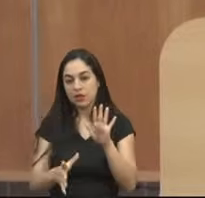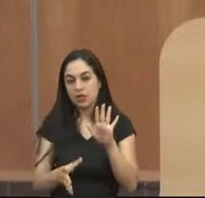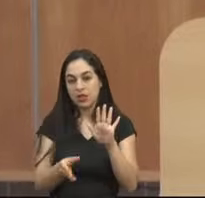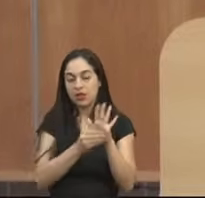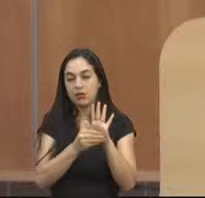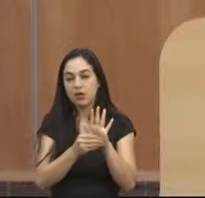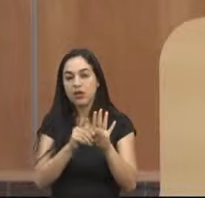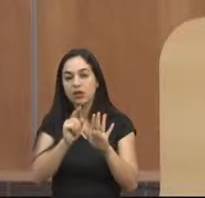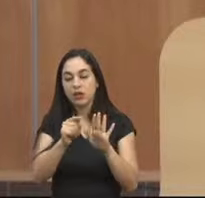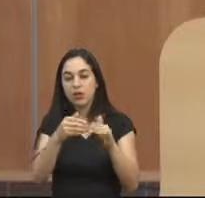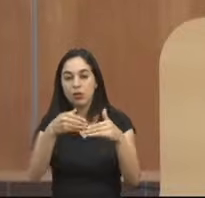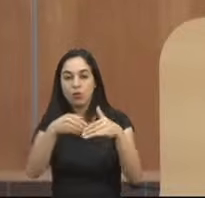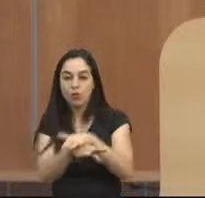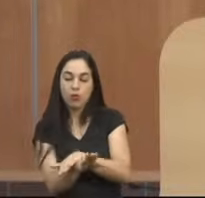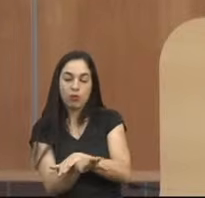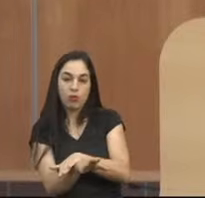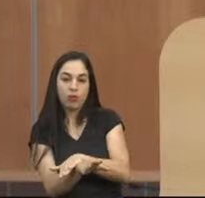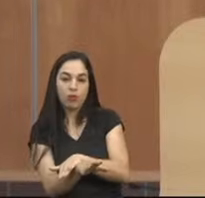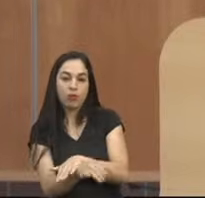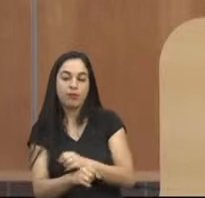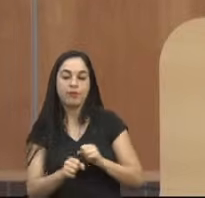Orçamento, elas foram arquivadas.